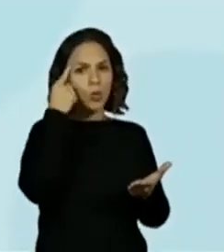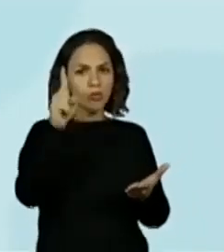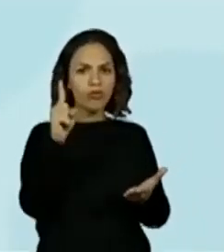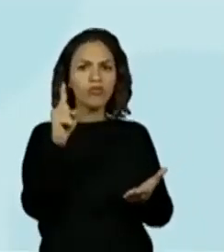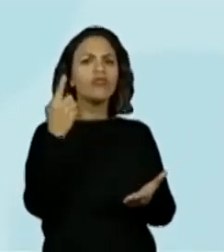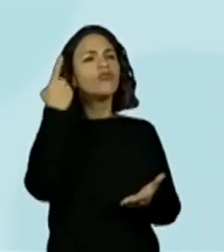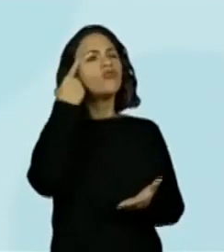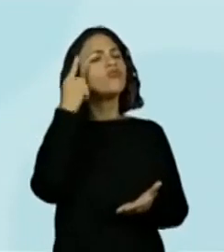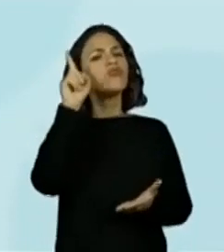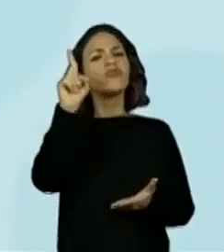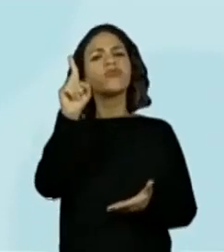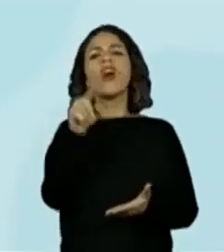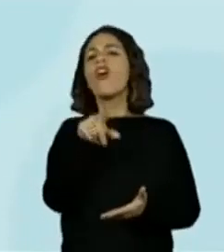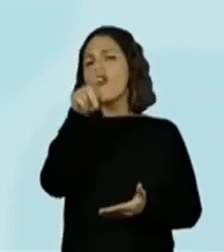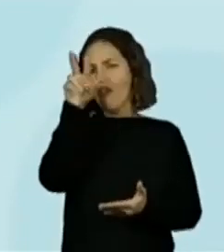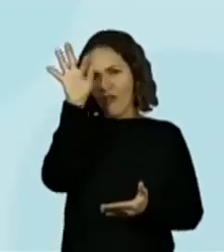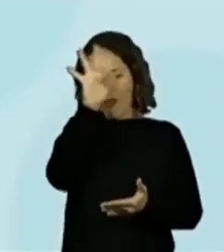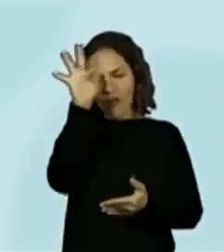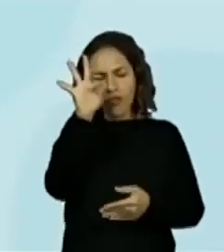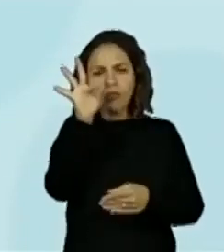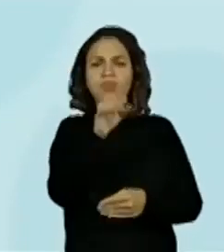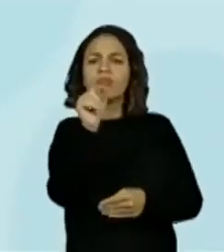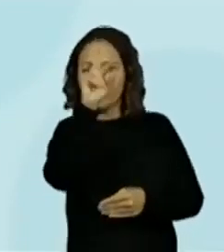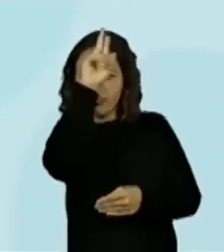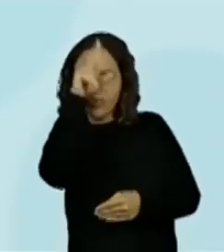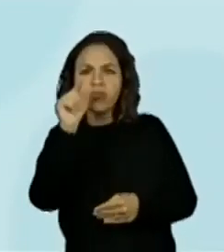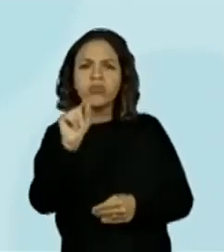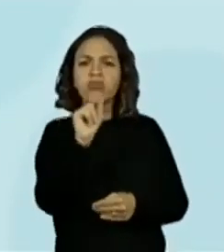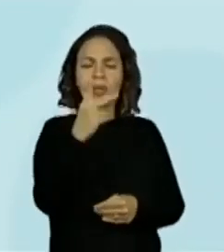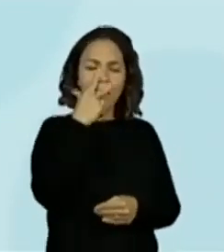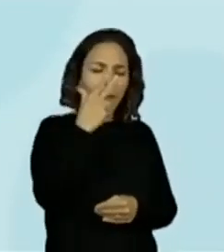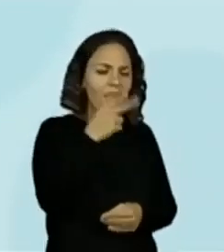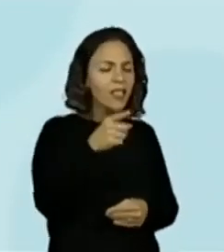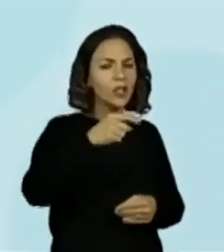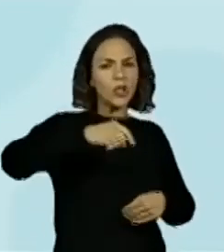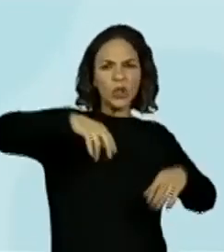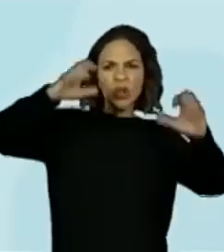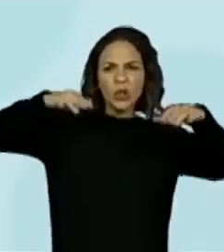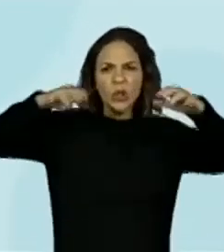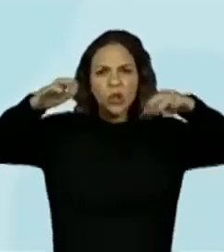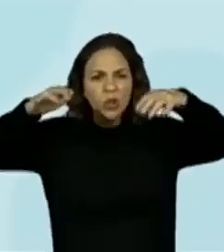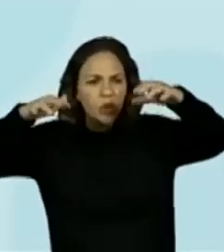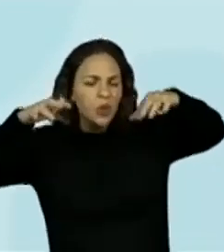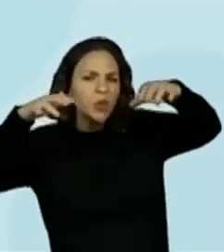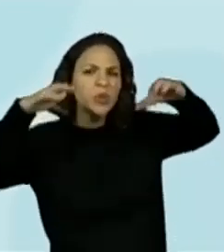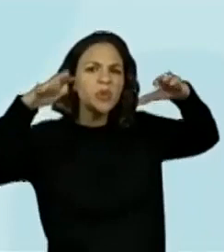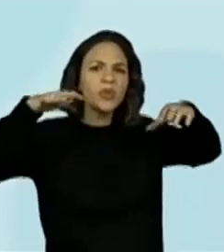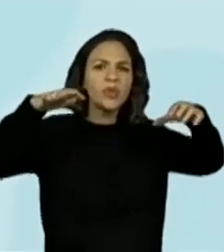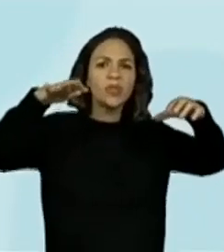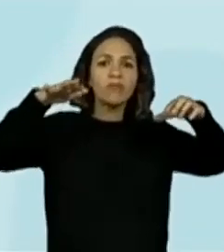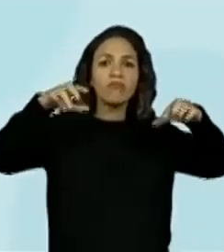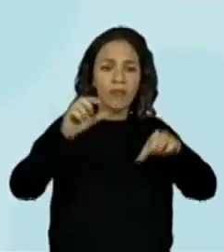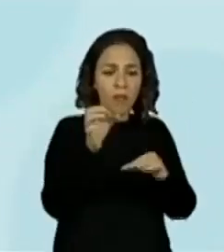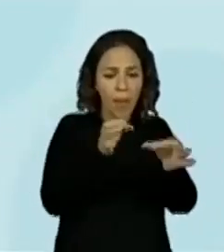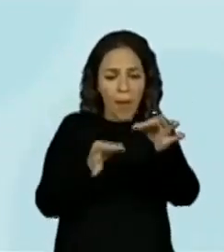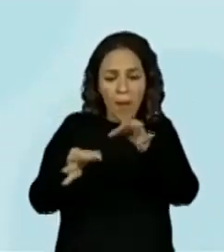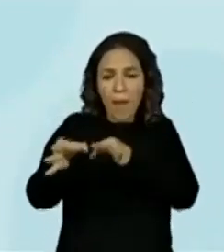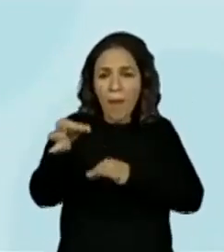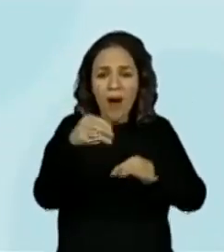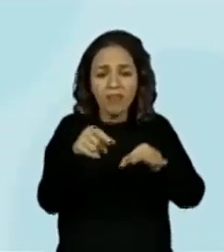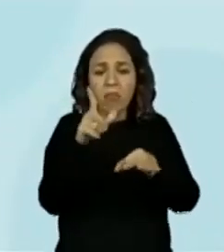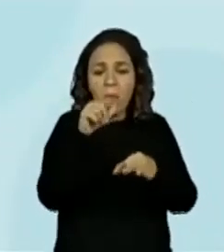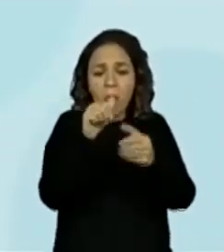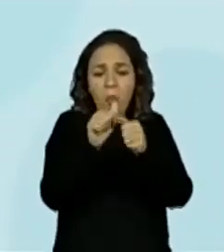tendo maior trabalho para secar as reservas de trigo depois de uma chuvarada. Os grãos tinham ficado